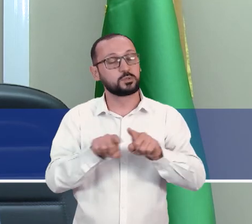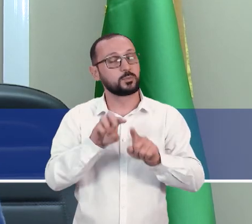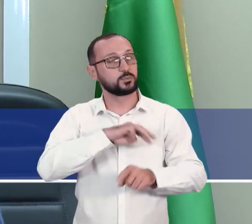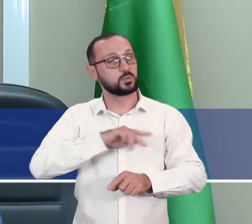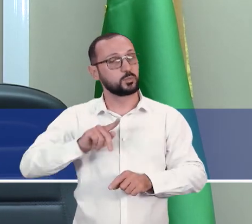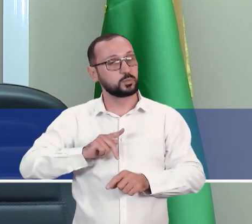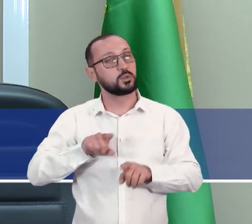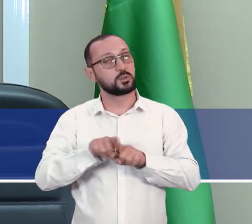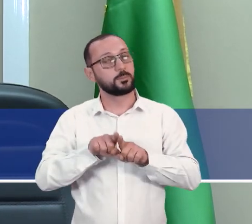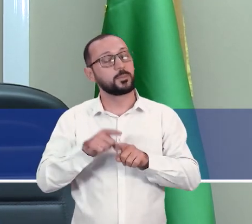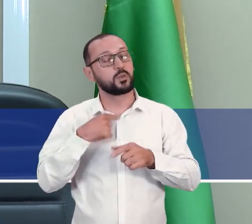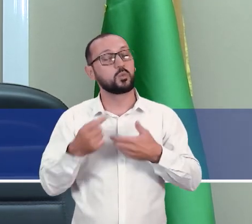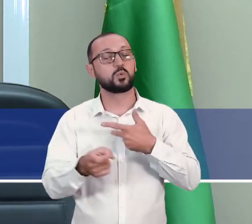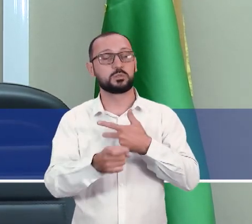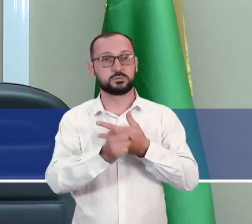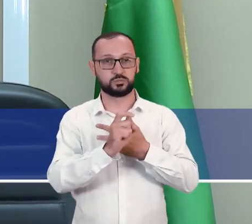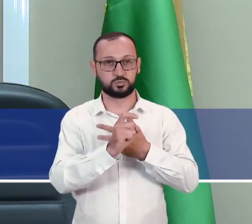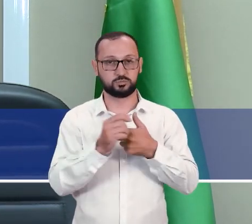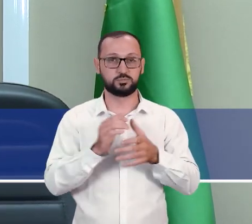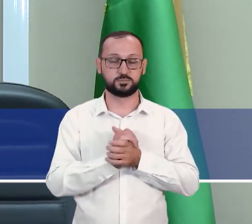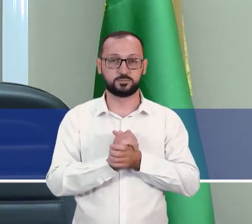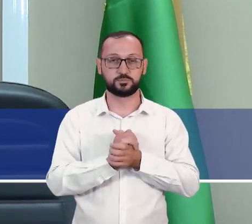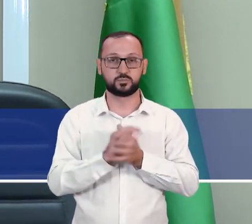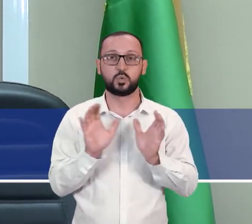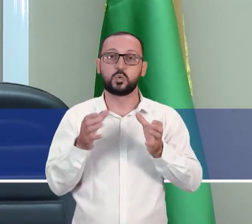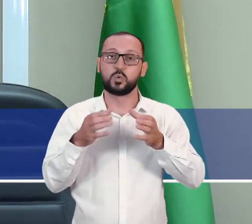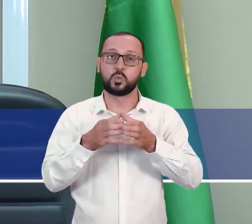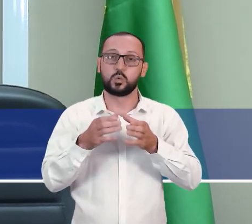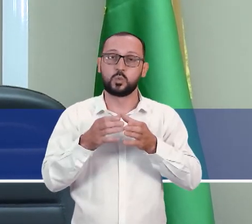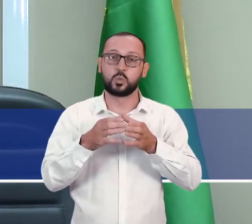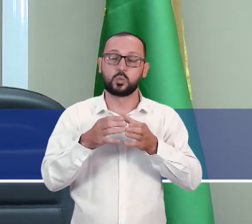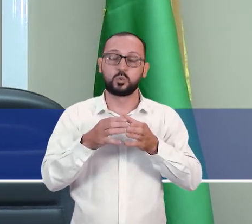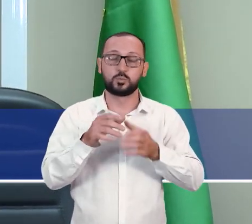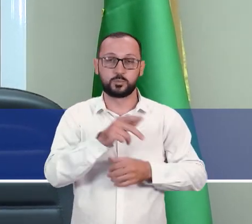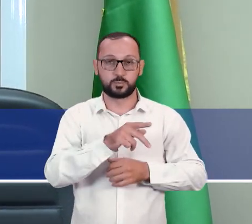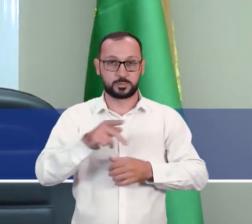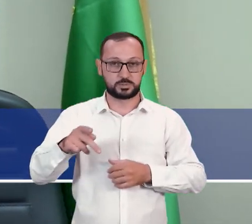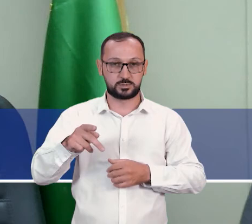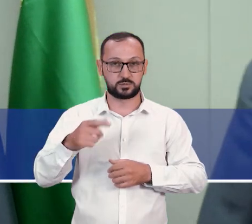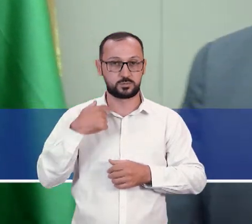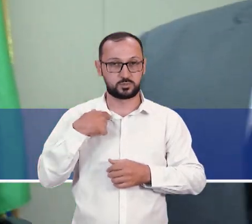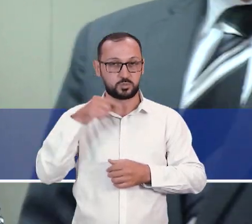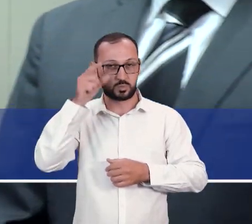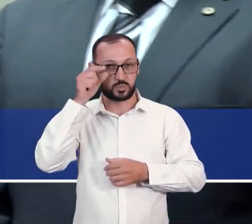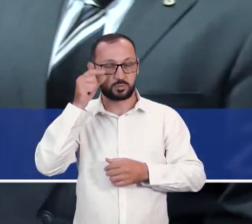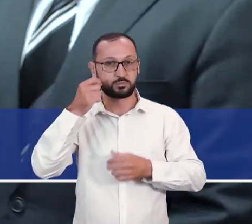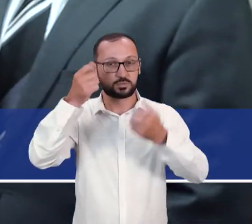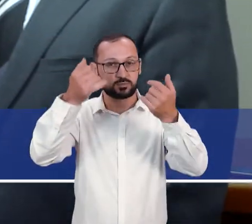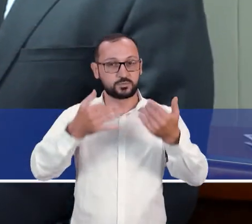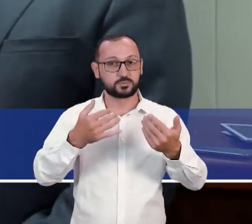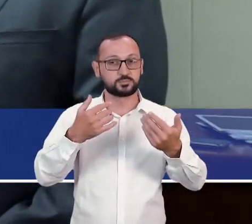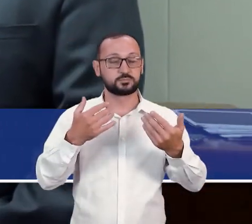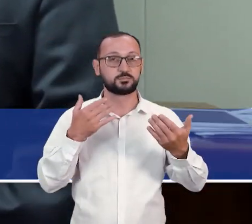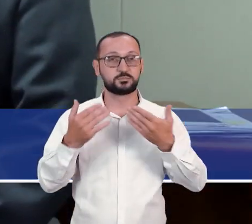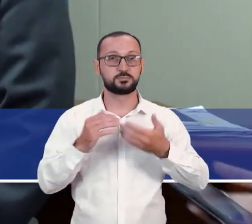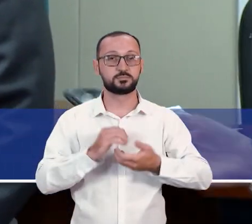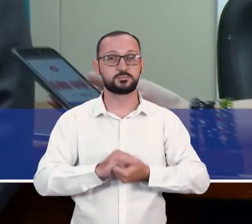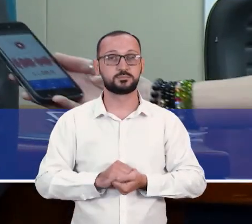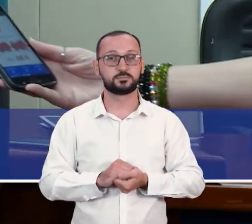de Justiça, Ministério Público e Executivo. O presidente da comissão, deputado Gerson Claro, do PP, faz uma avaliação do